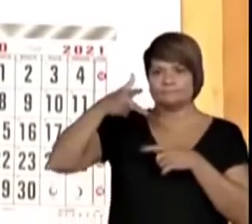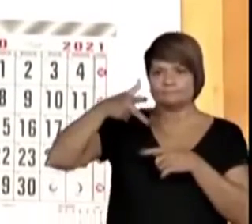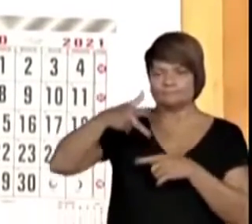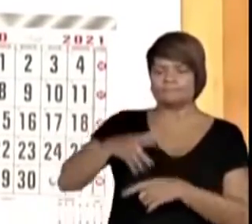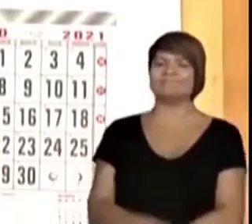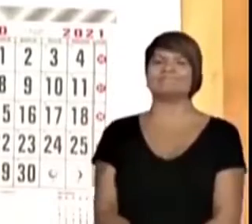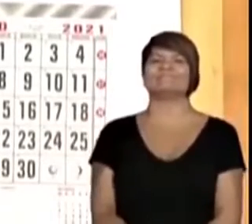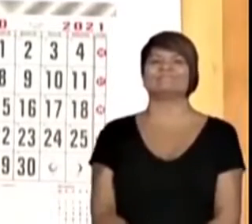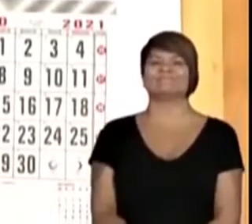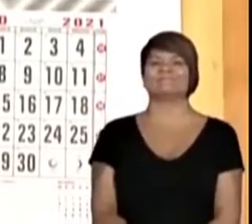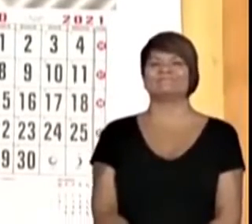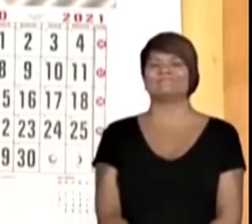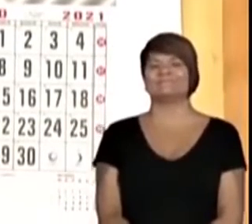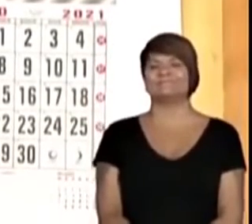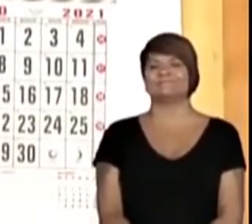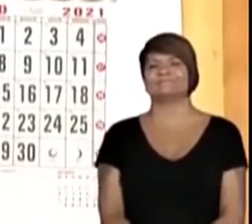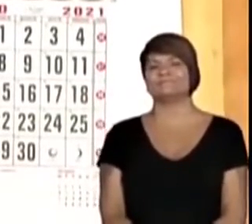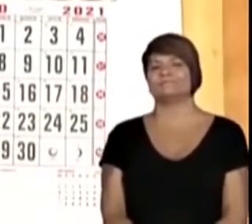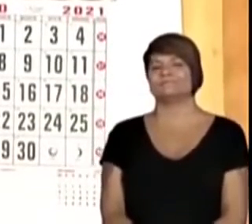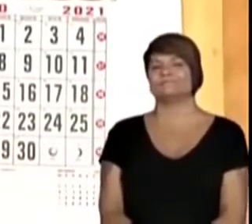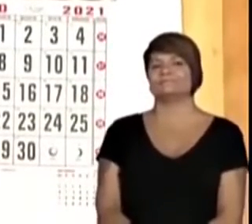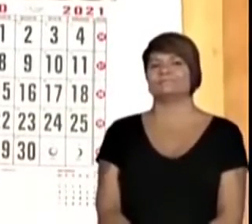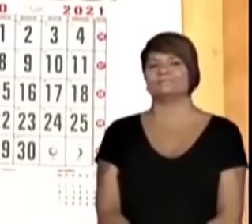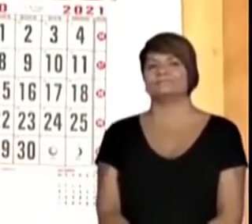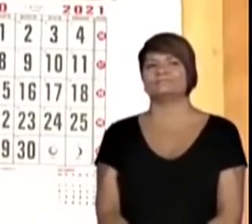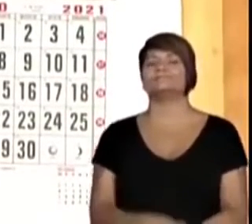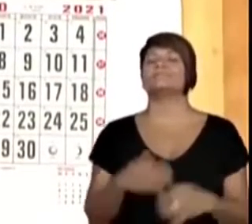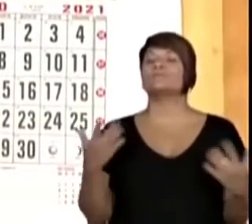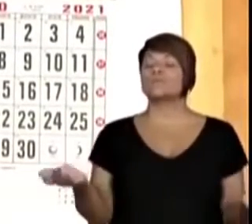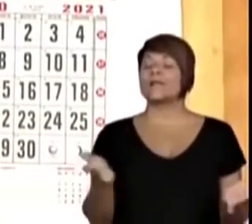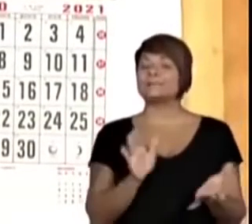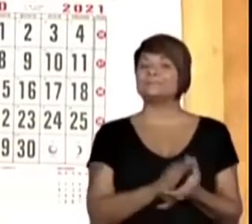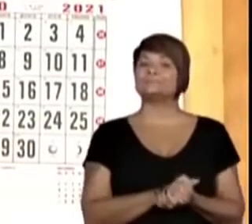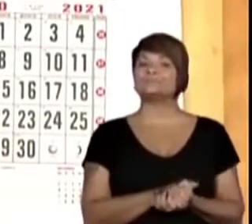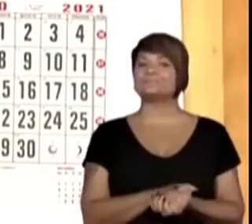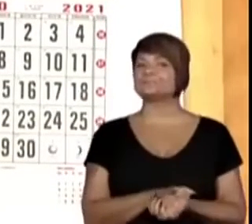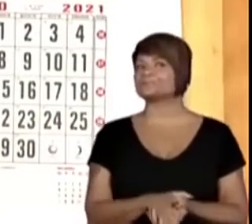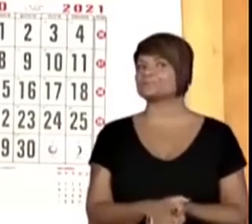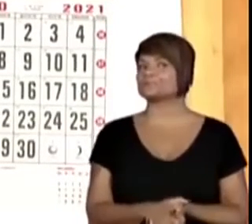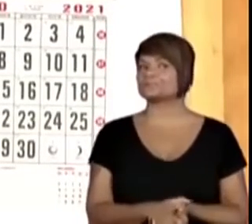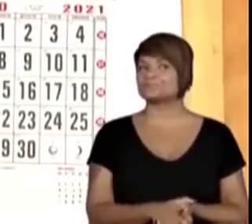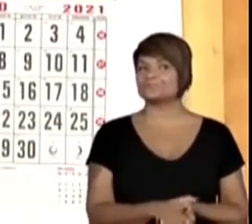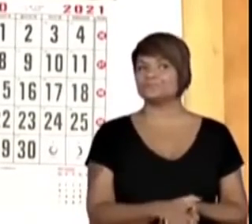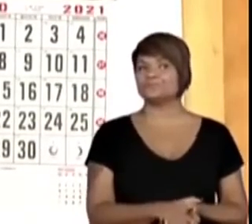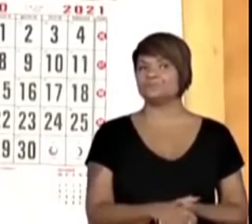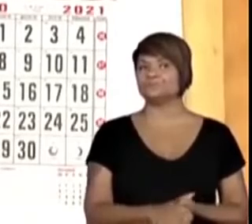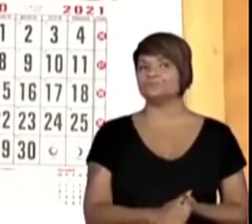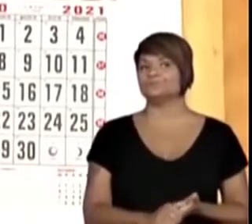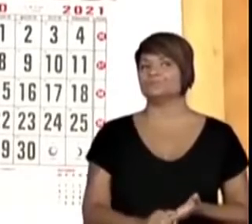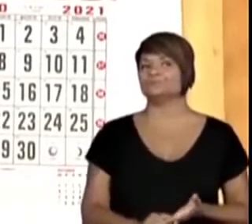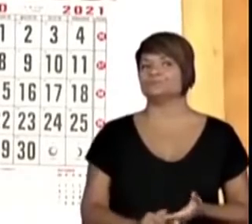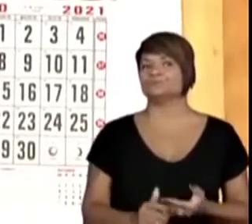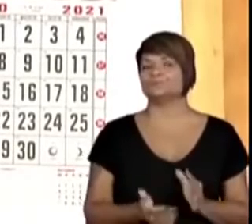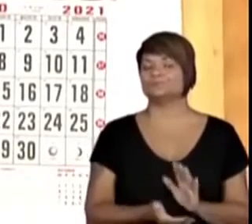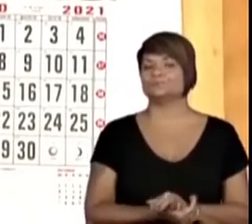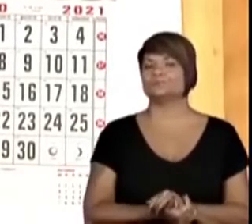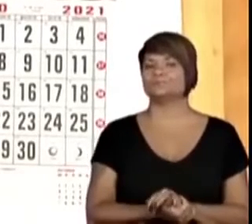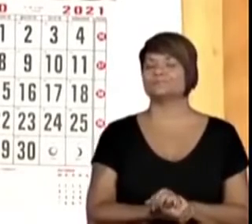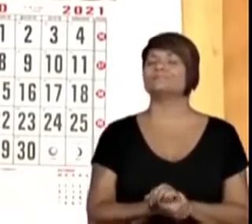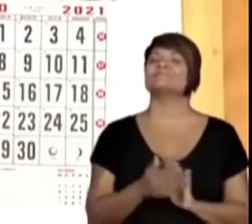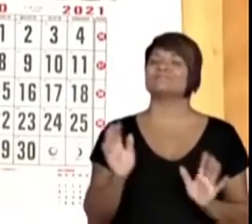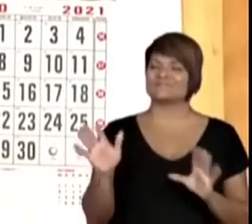pouquinho. Aí tá bom. E aí, galera? Daqui, ó, vocês já estão